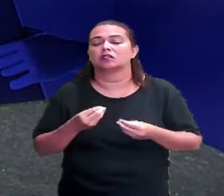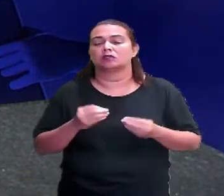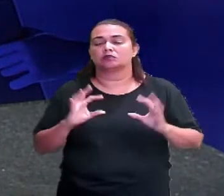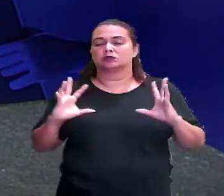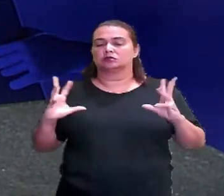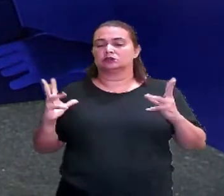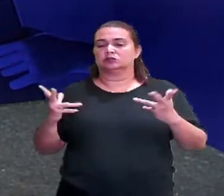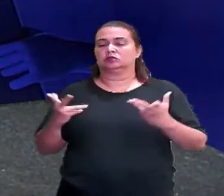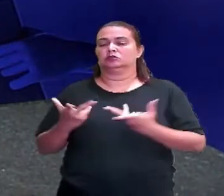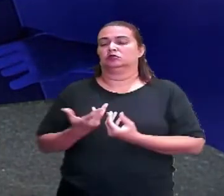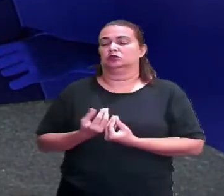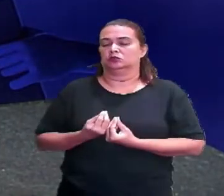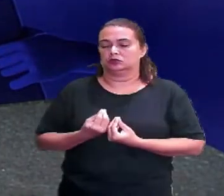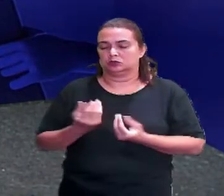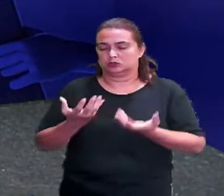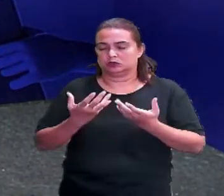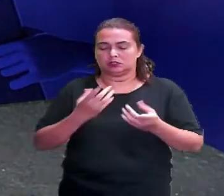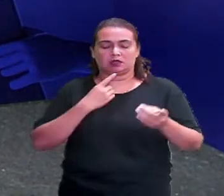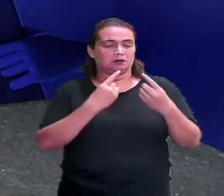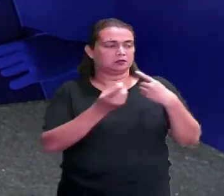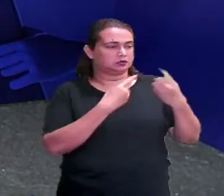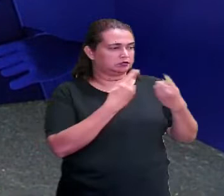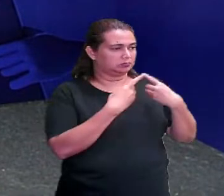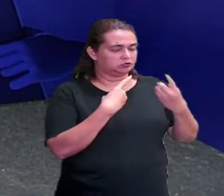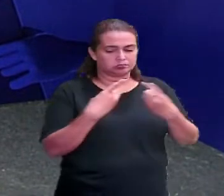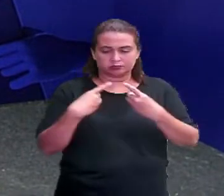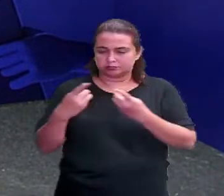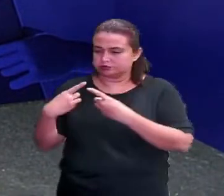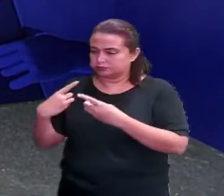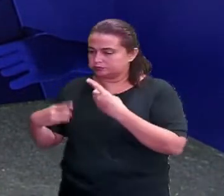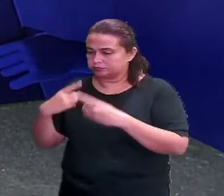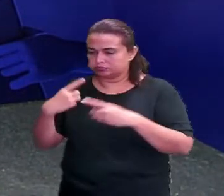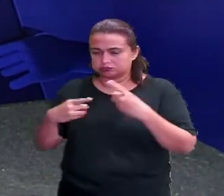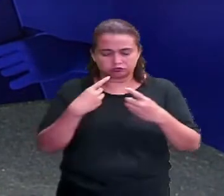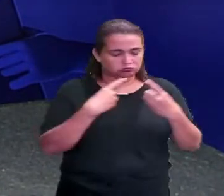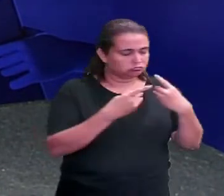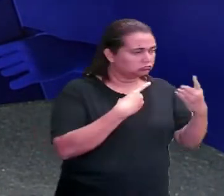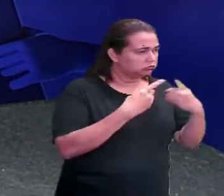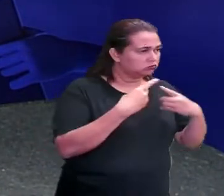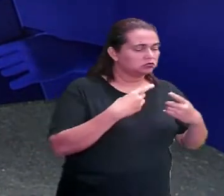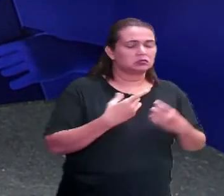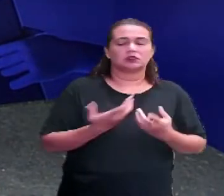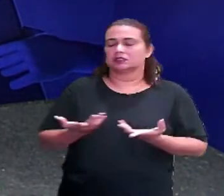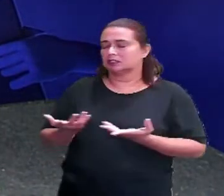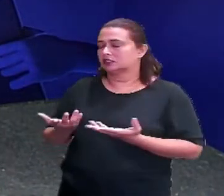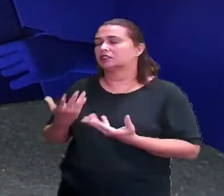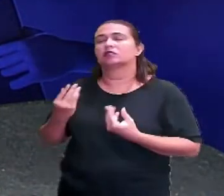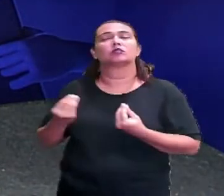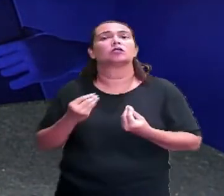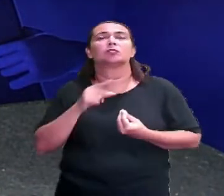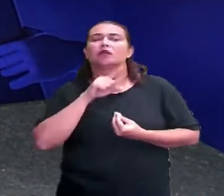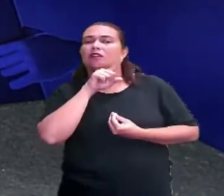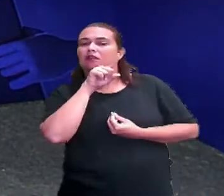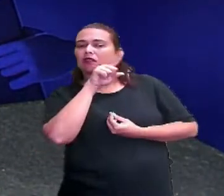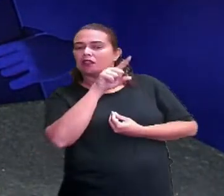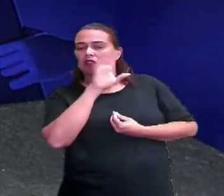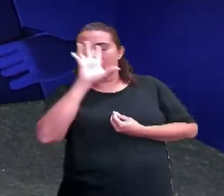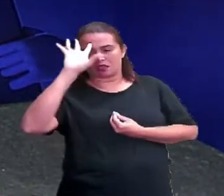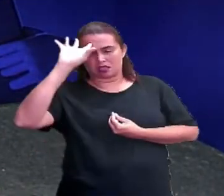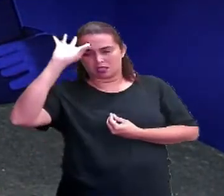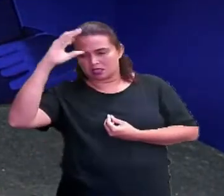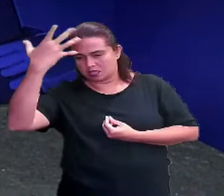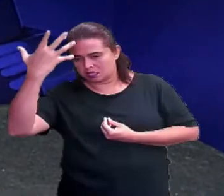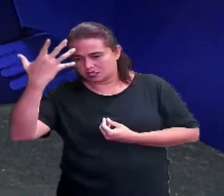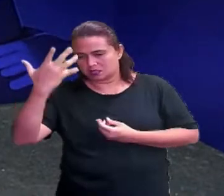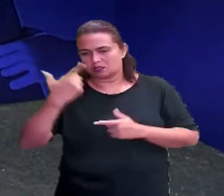trazer para o centro, né, do diálogo, né, sobretudo, um destino, né, melhor